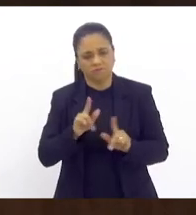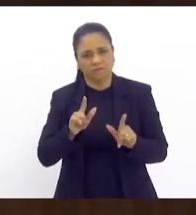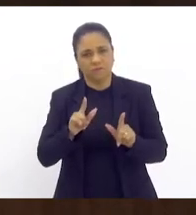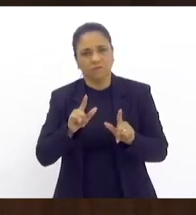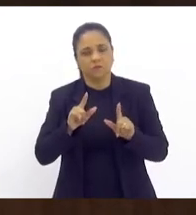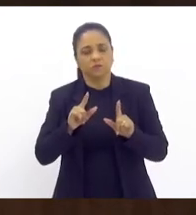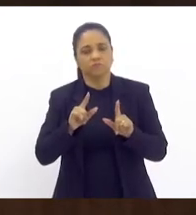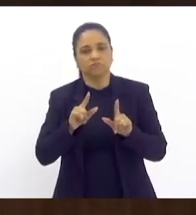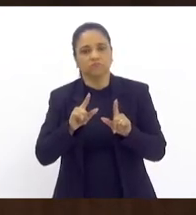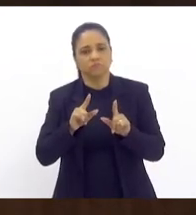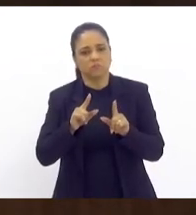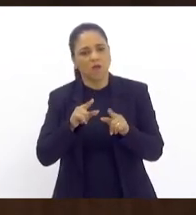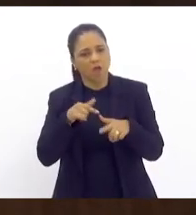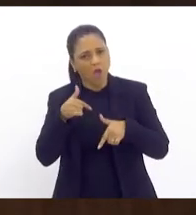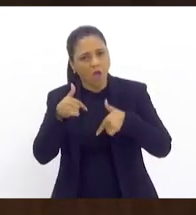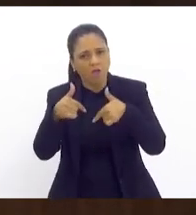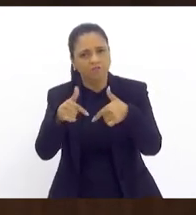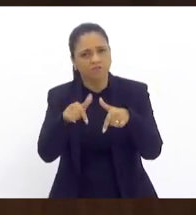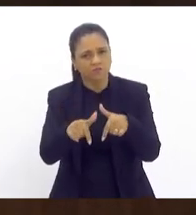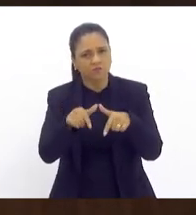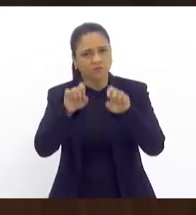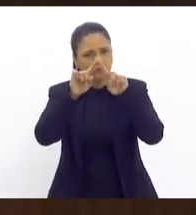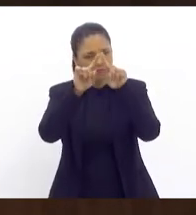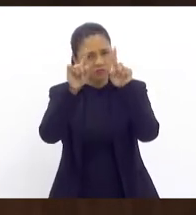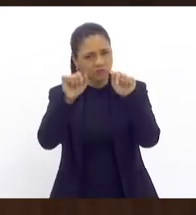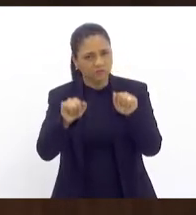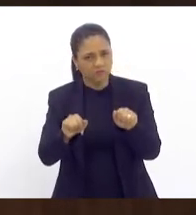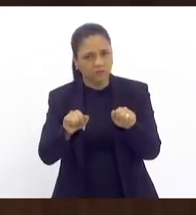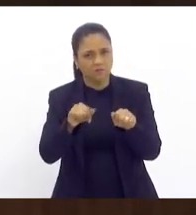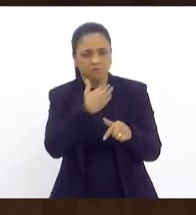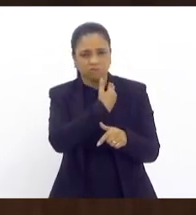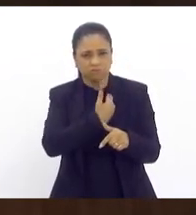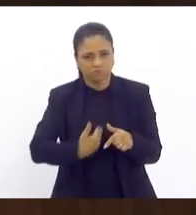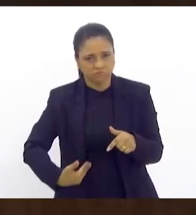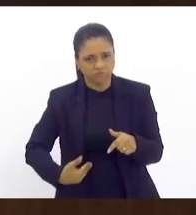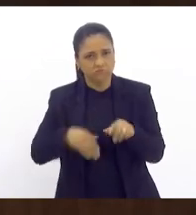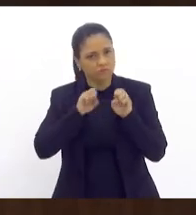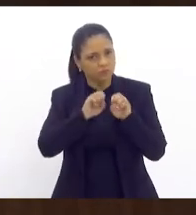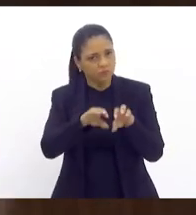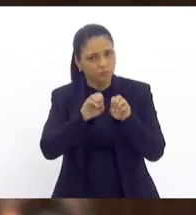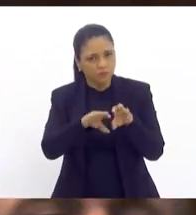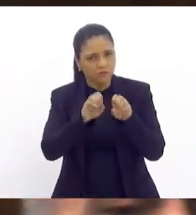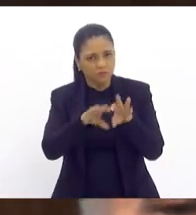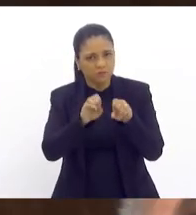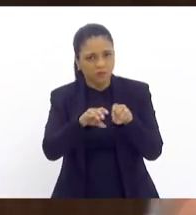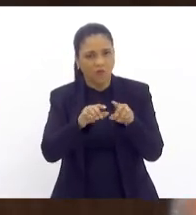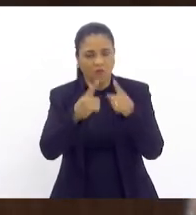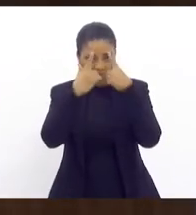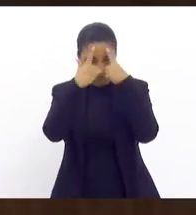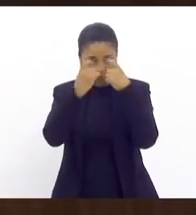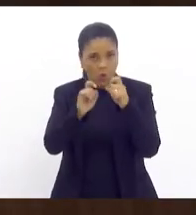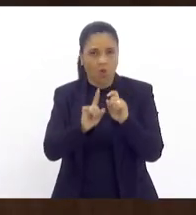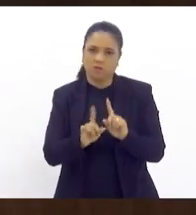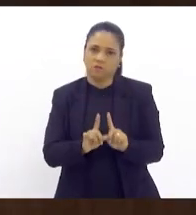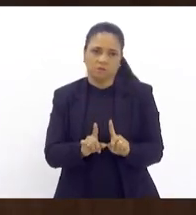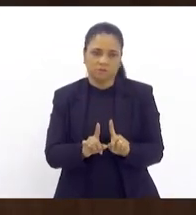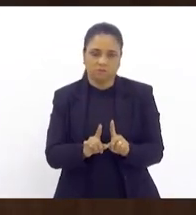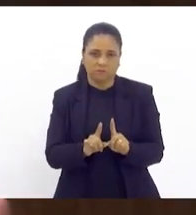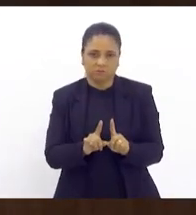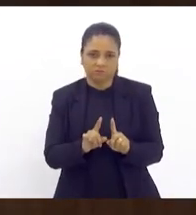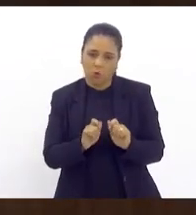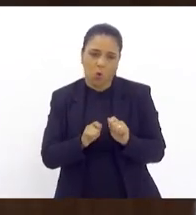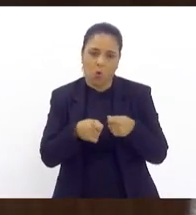da educação criar estatísticas de violência e sim dos órgãos de segurança competente